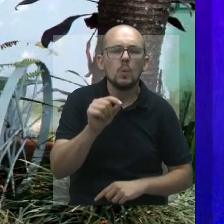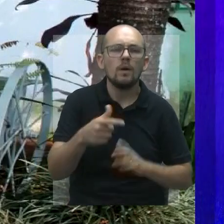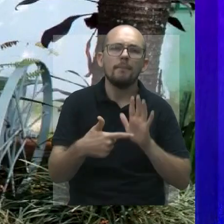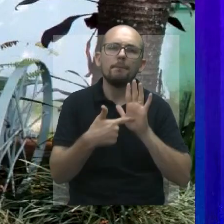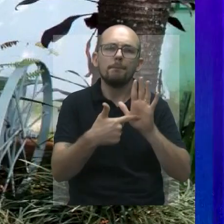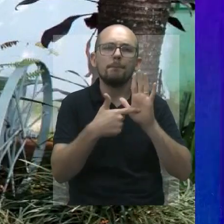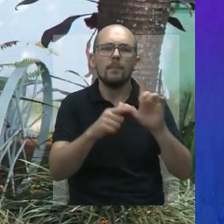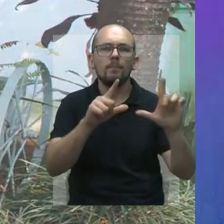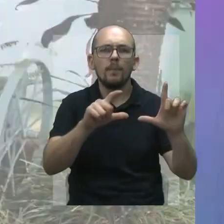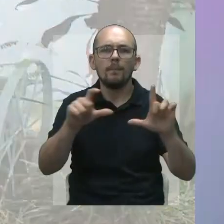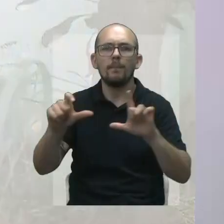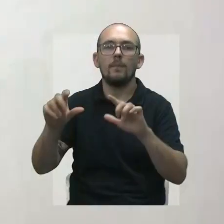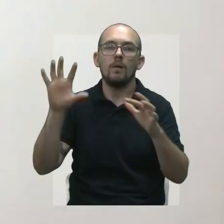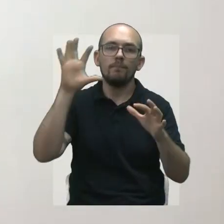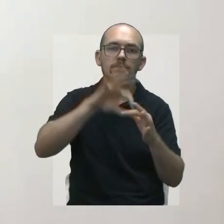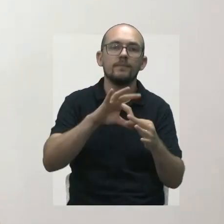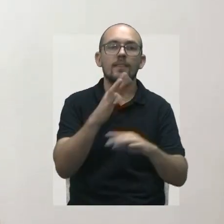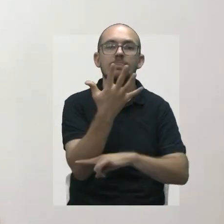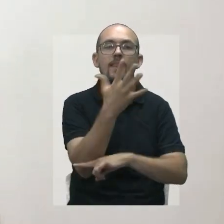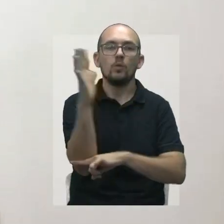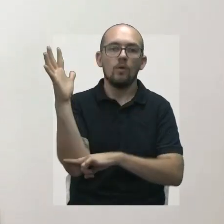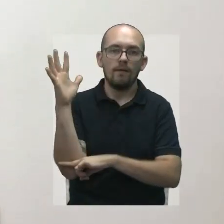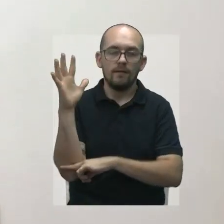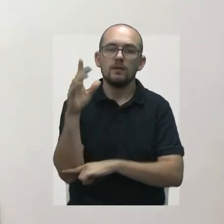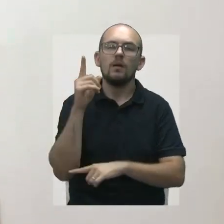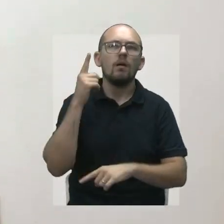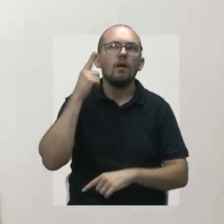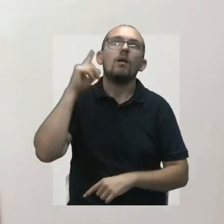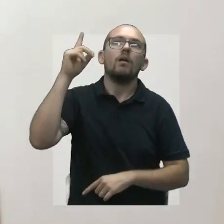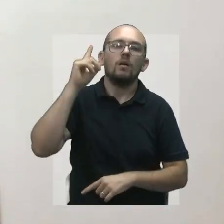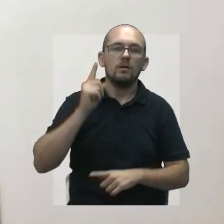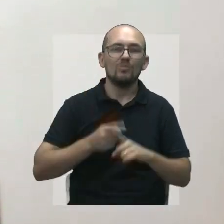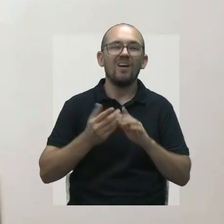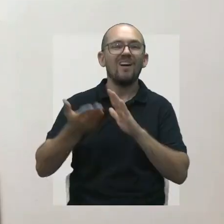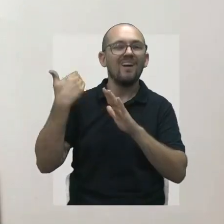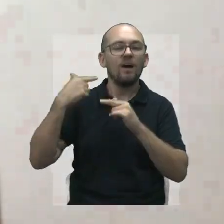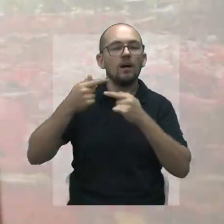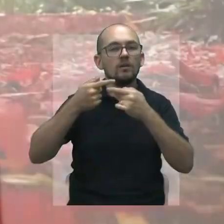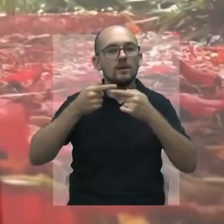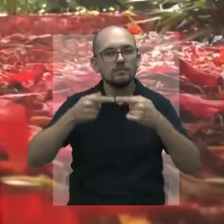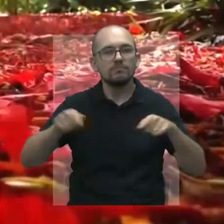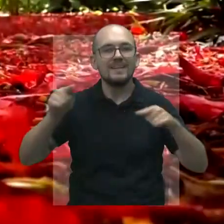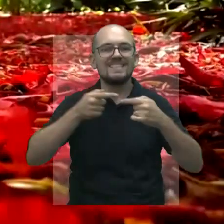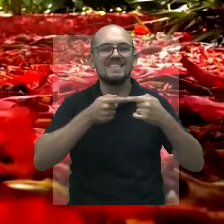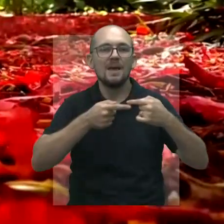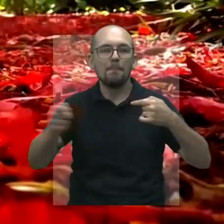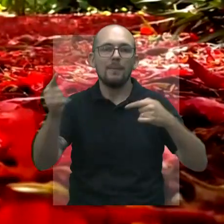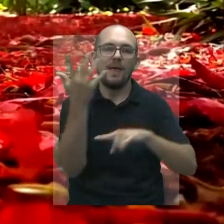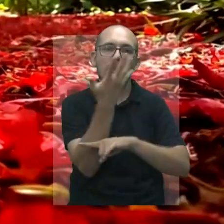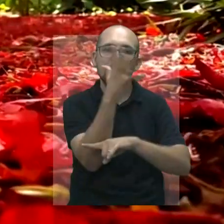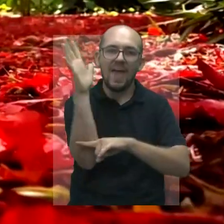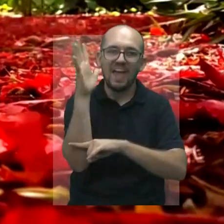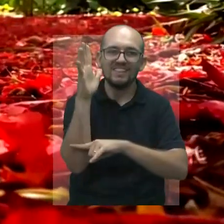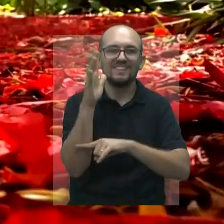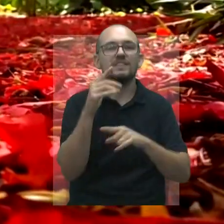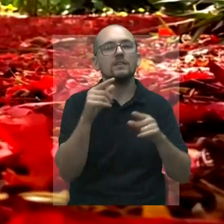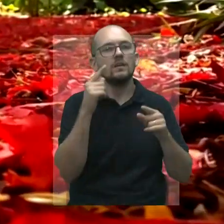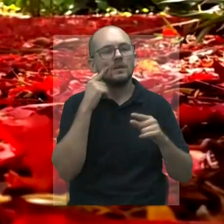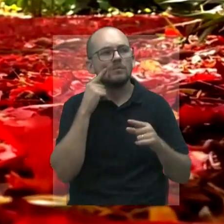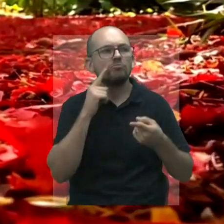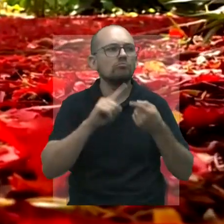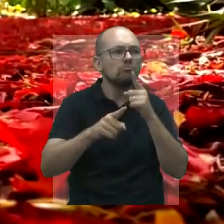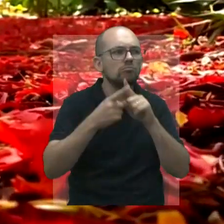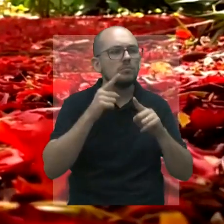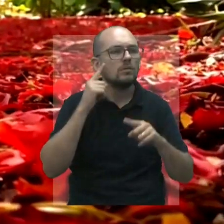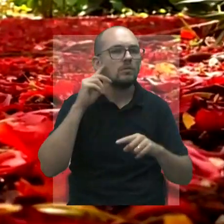fotografias voltadas ao tema da natureza surgiu após um evento da Semana do Meio Ambiente, que falava justamente sobre